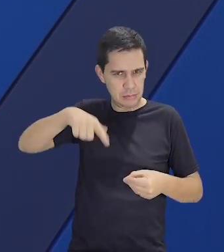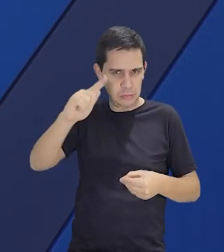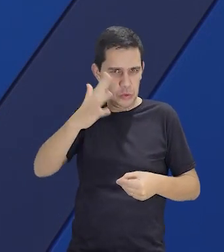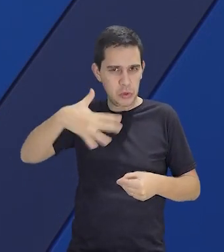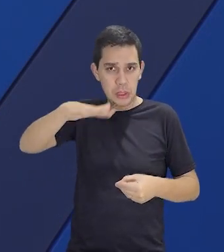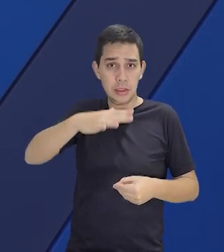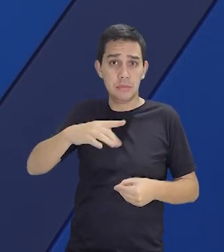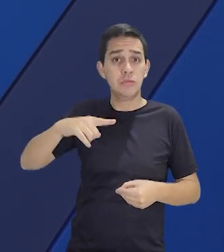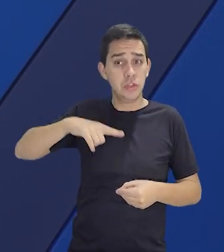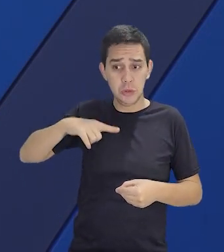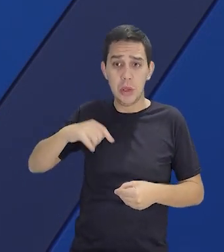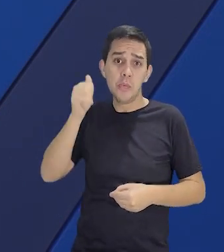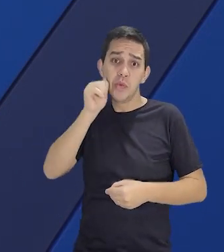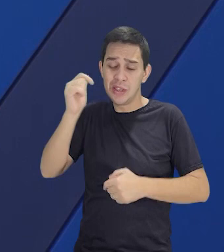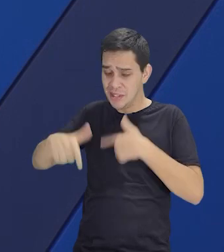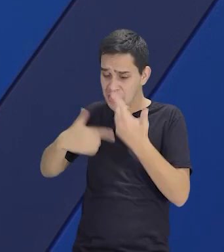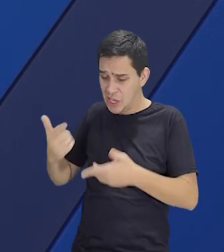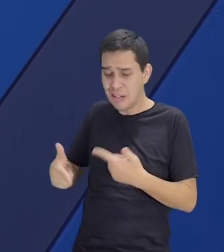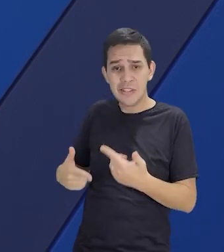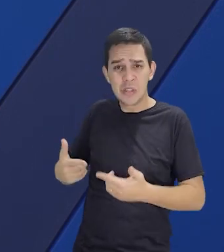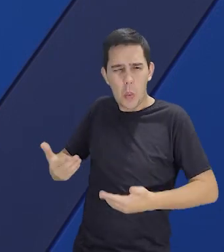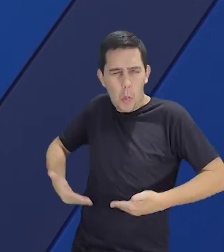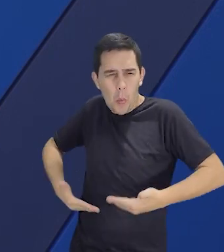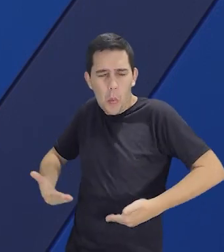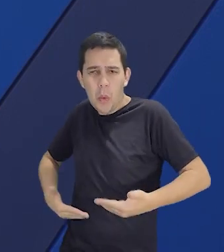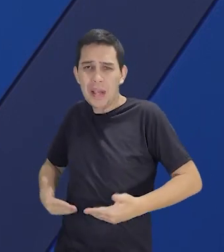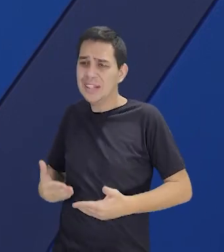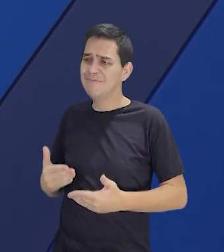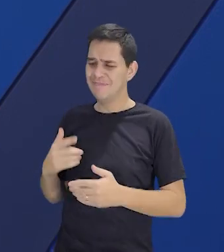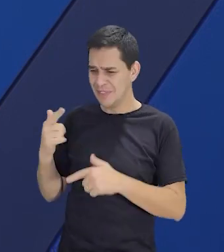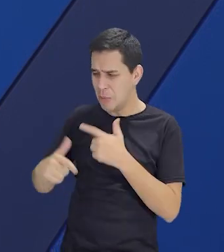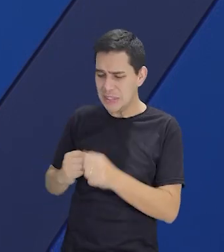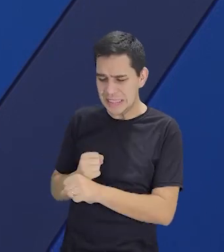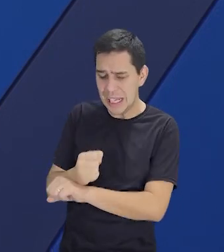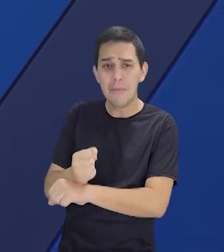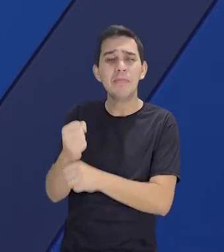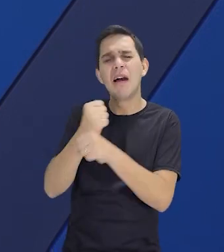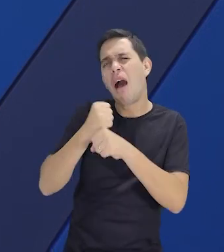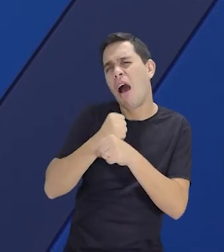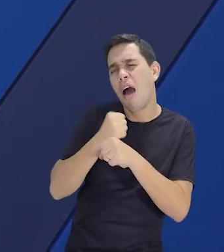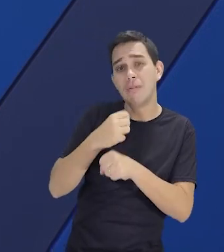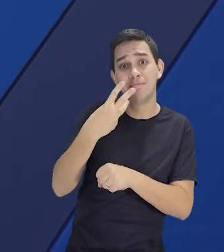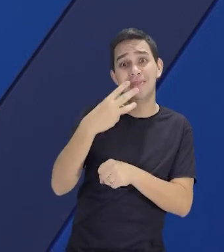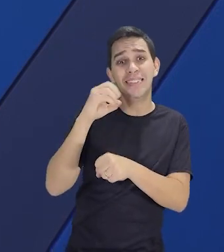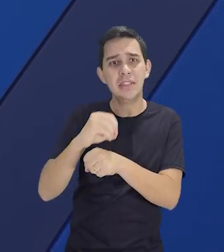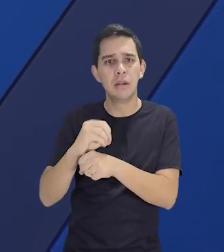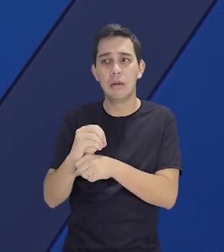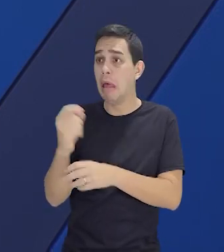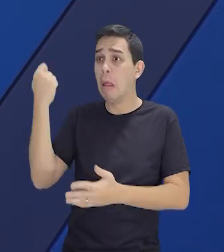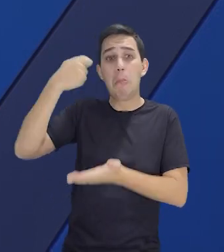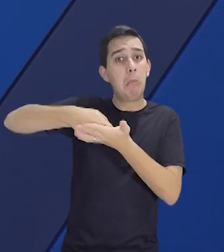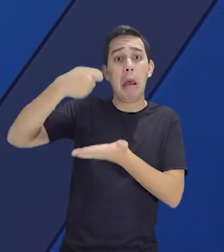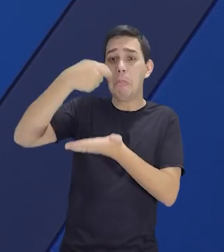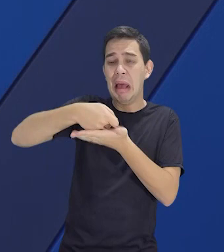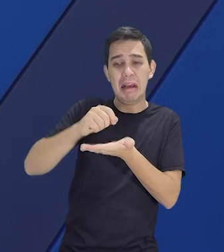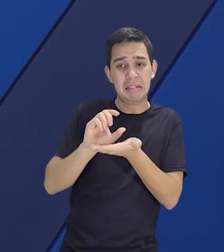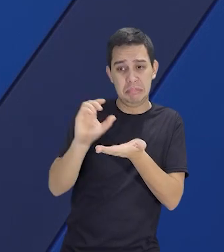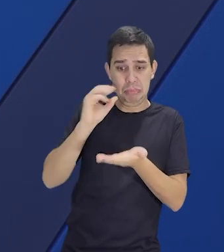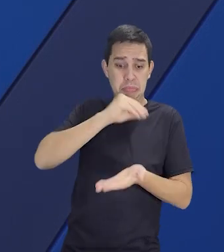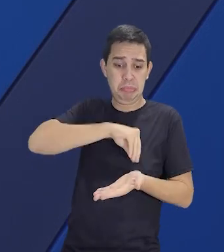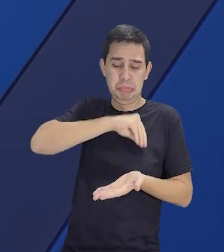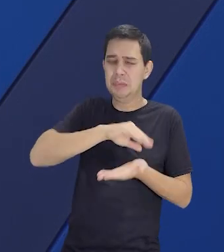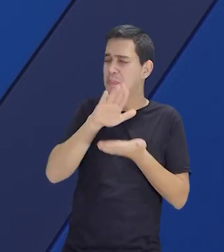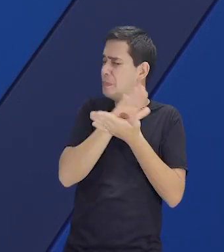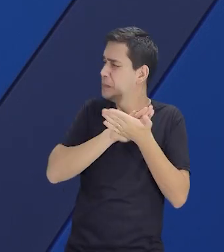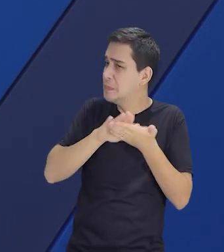condição análoga de escravo depois de mais de 30 anos prestando serviços sem receber nenhum salário. Veja